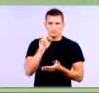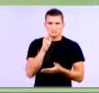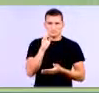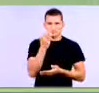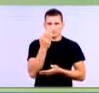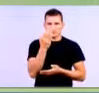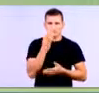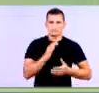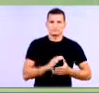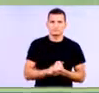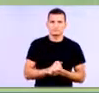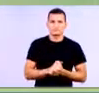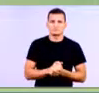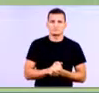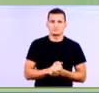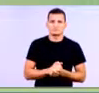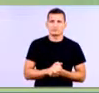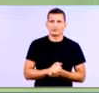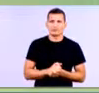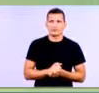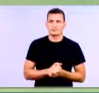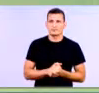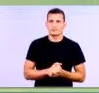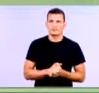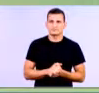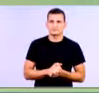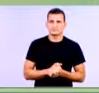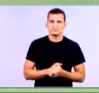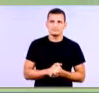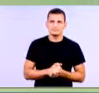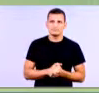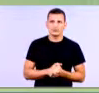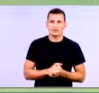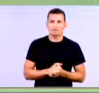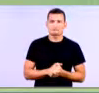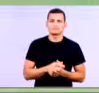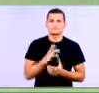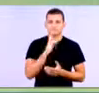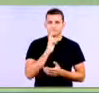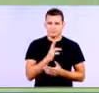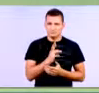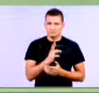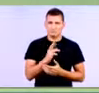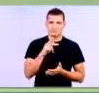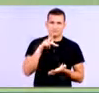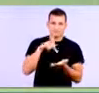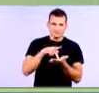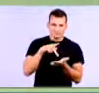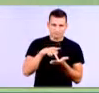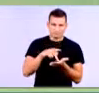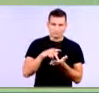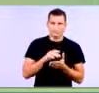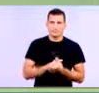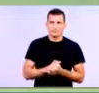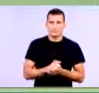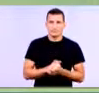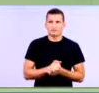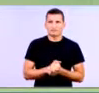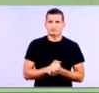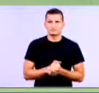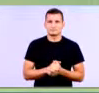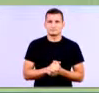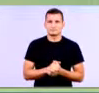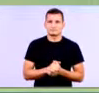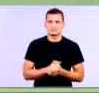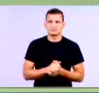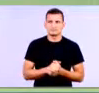Justifique sua resposta. Primeira coisa, nossa resposta aqui, ó, verdadeiro. Deve-se considerar que